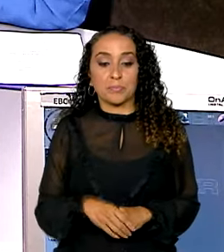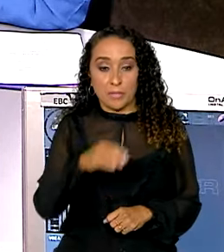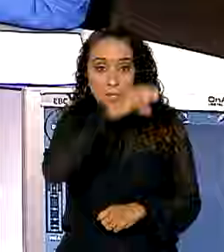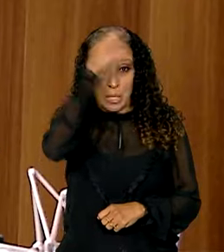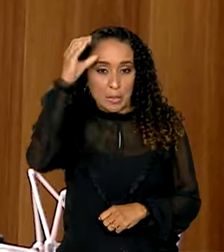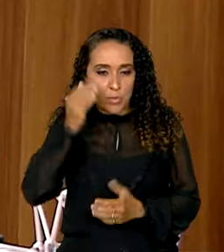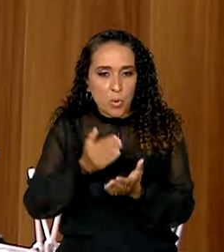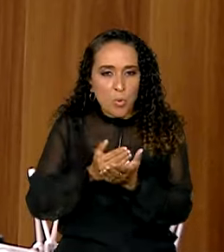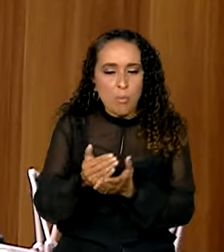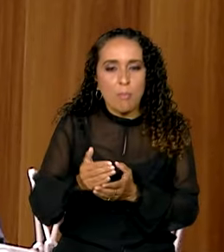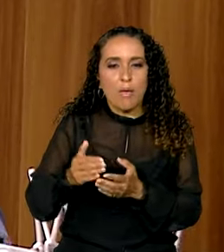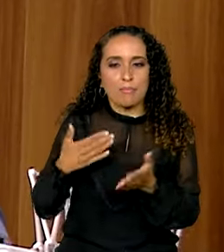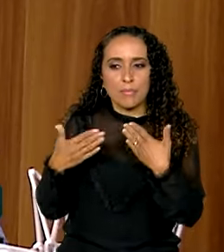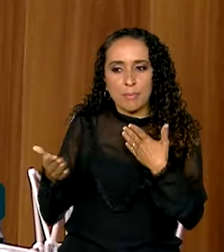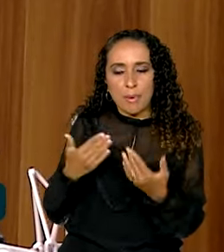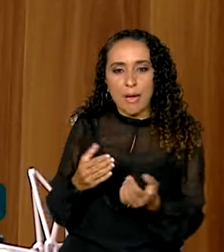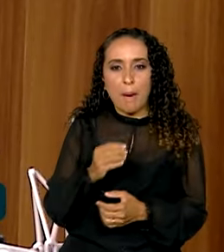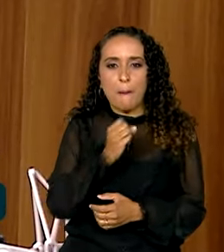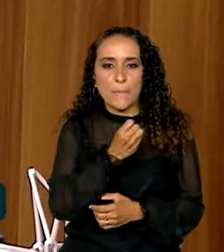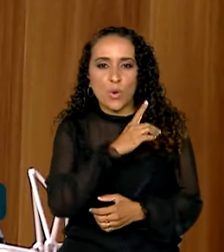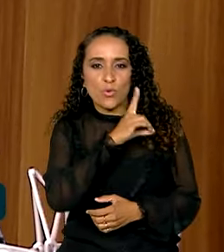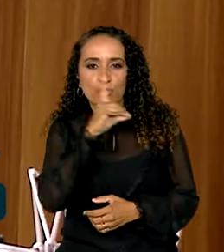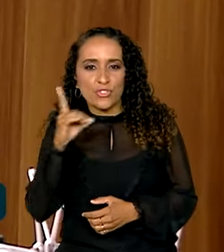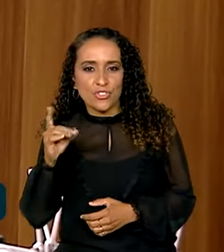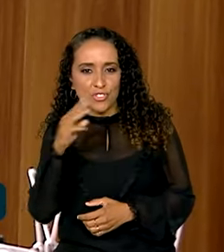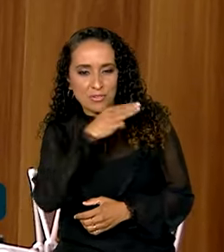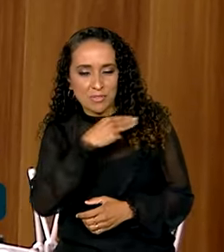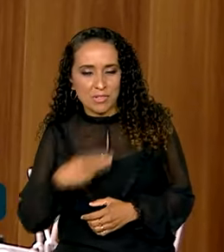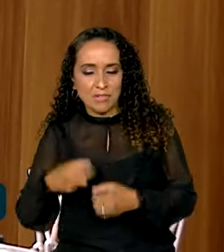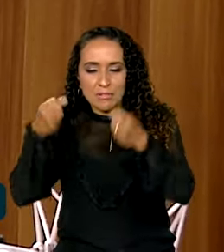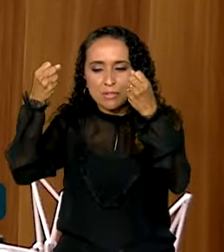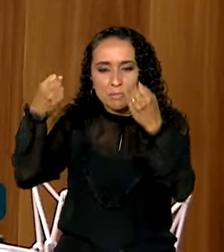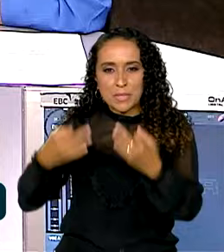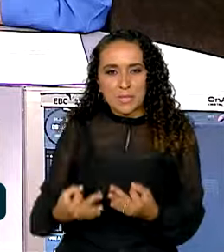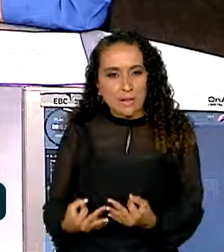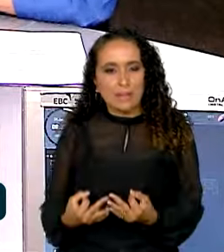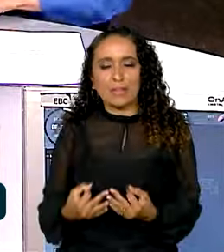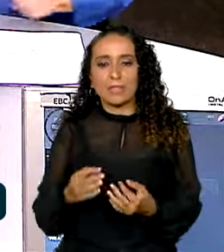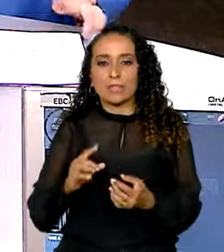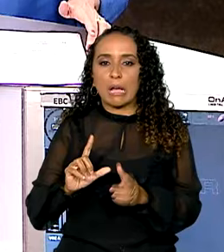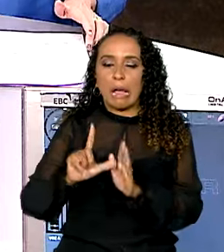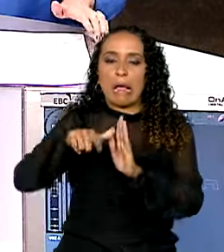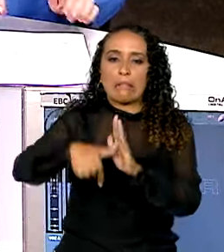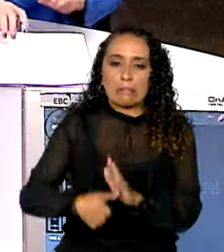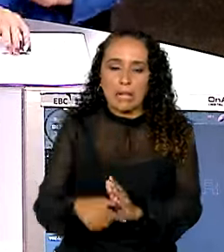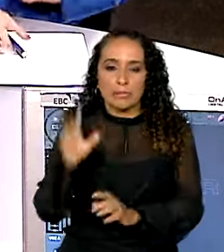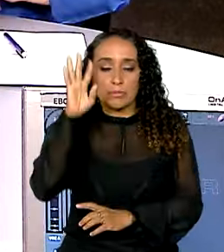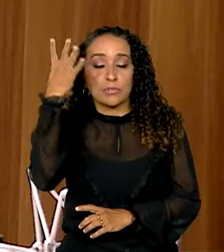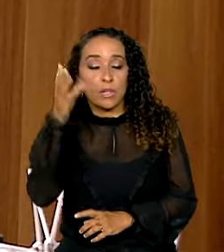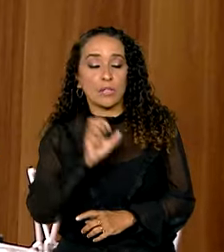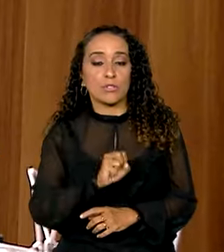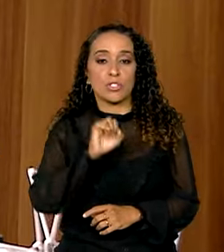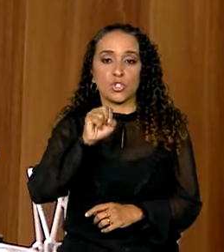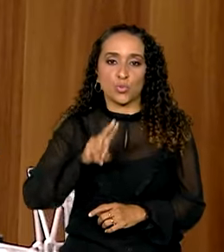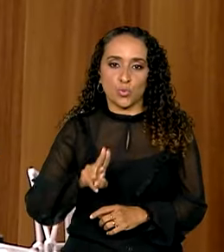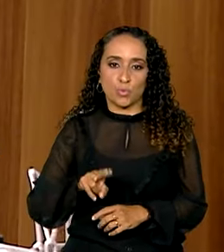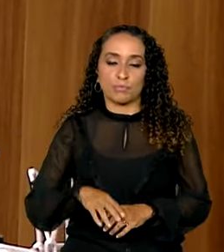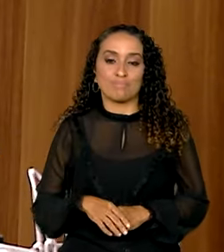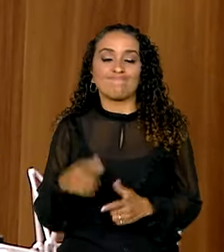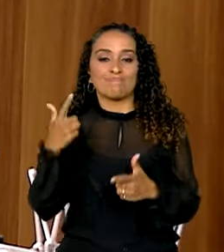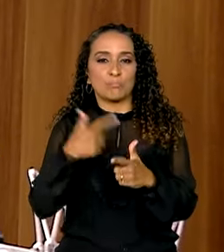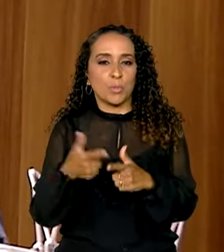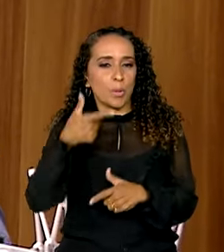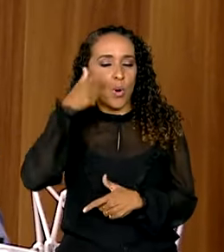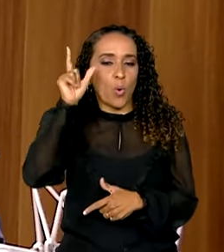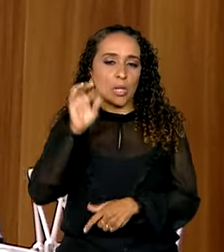Santana iniciou a conversa no programa Bom Dia Ministro, explicando o adiamento dos resultados do Sisu. Um problema